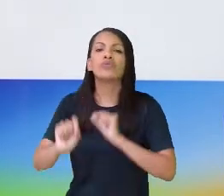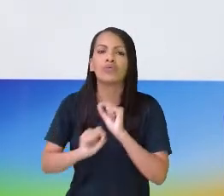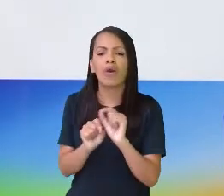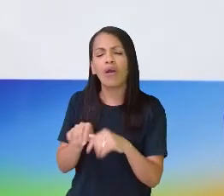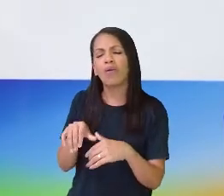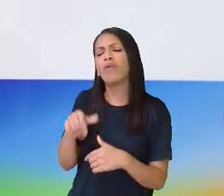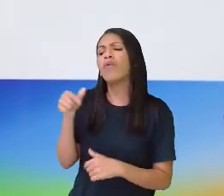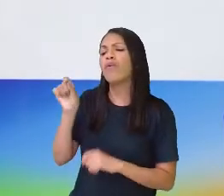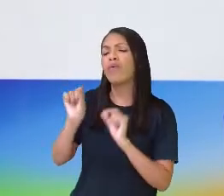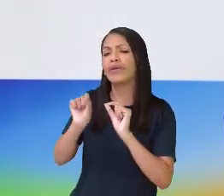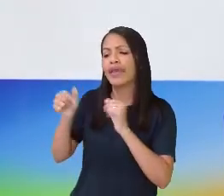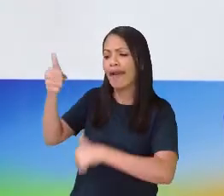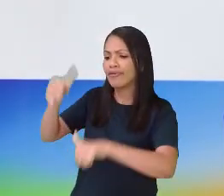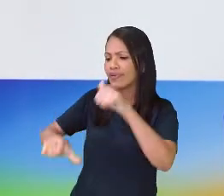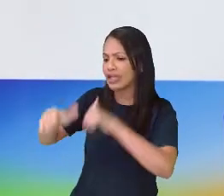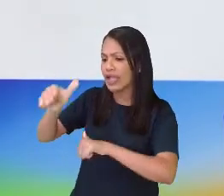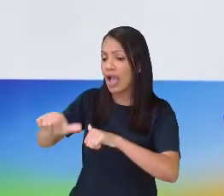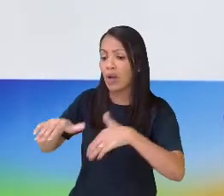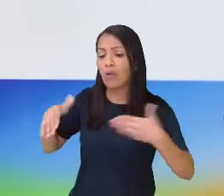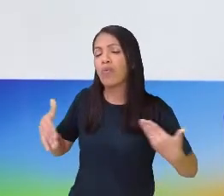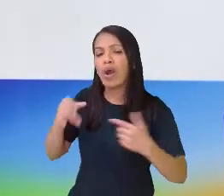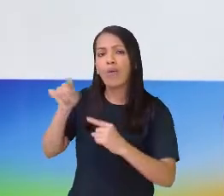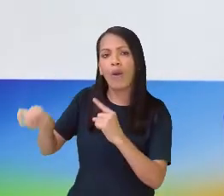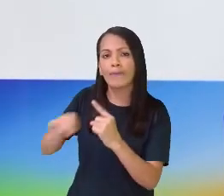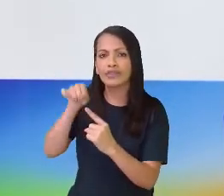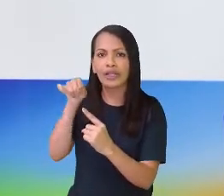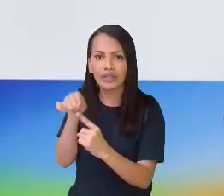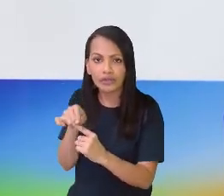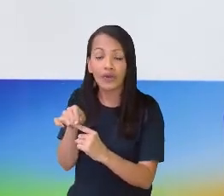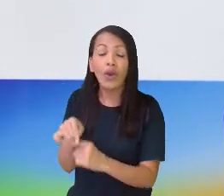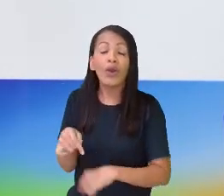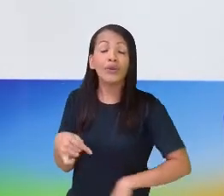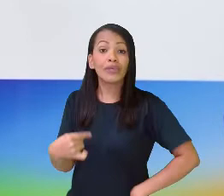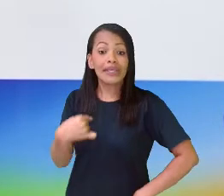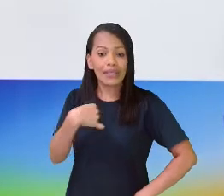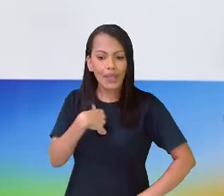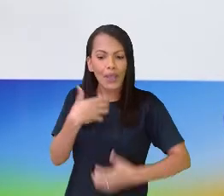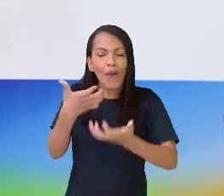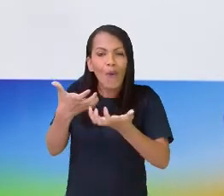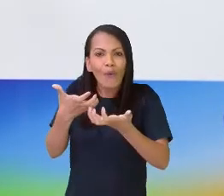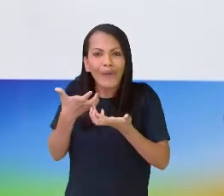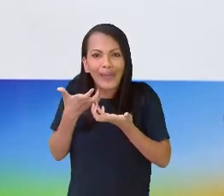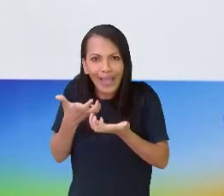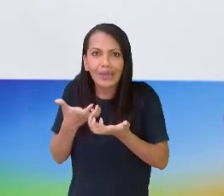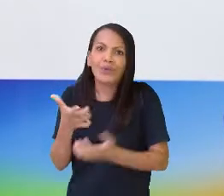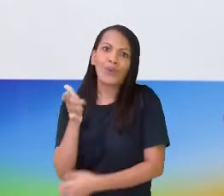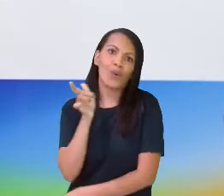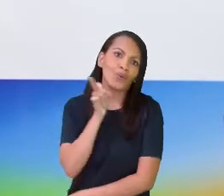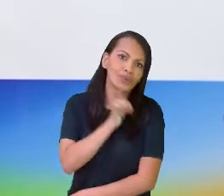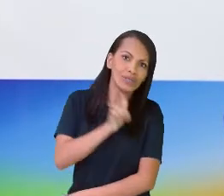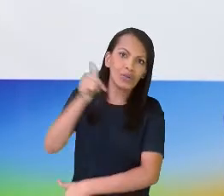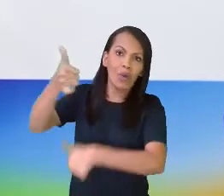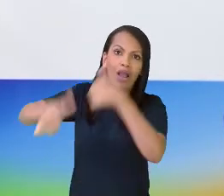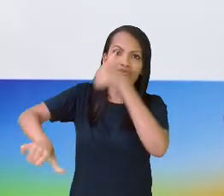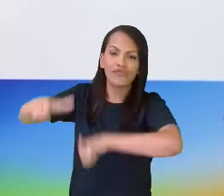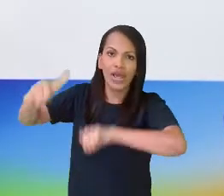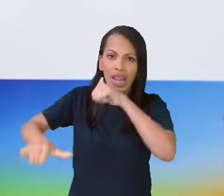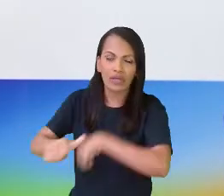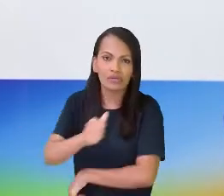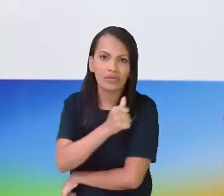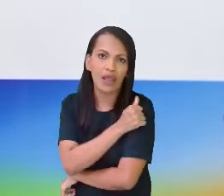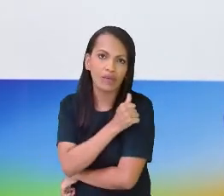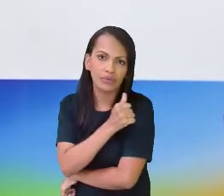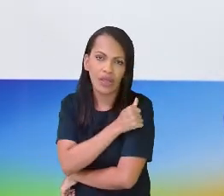dessa avaliação? E quais os supostos resultados que eu vou alcançar com essa configuração desse trabalho? Né? Onde